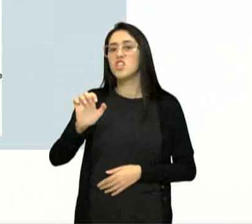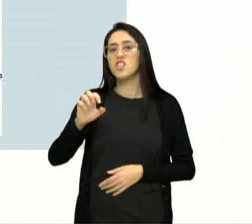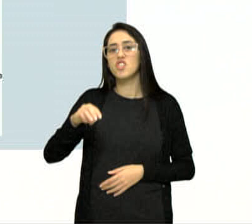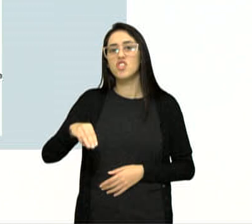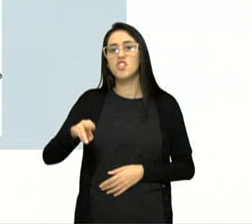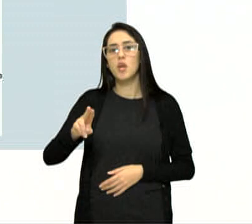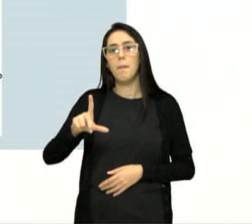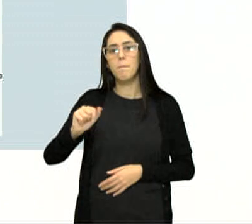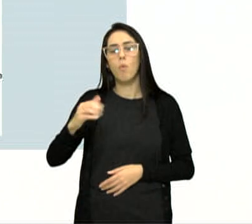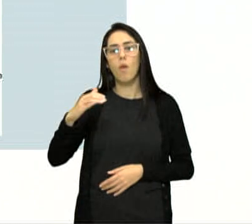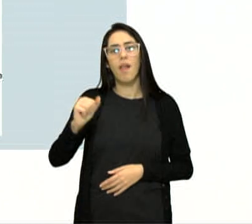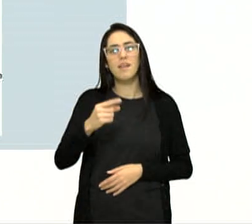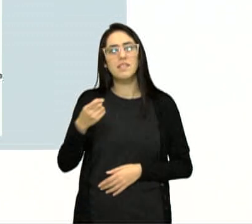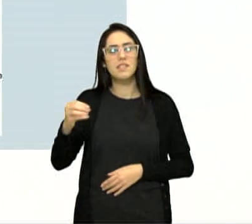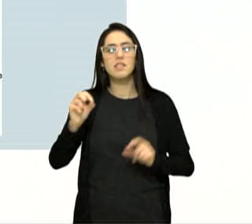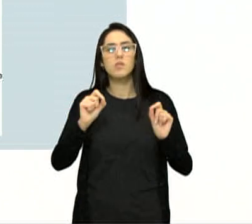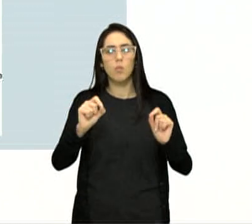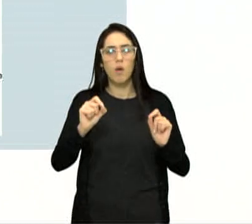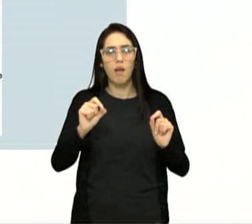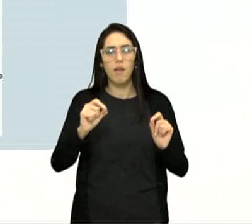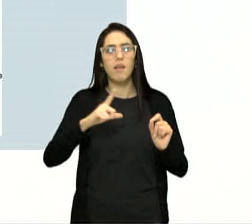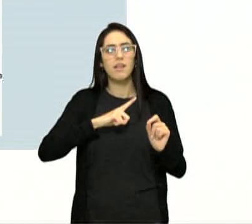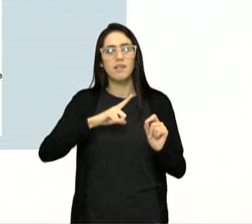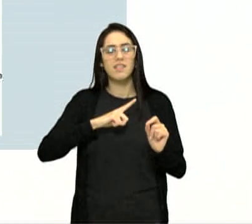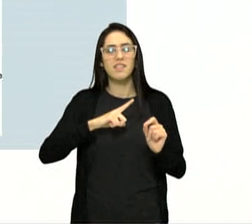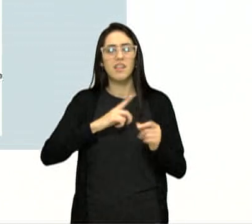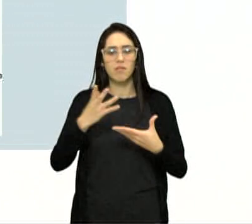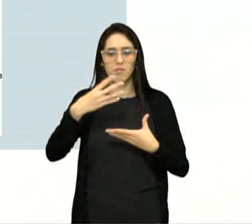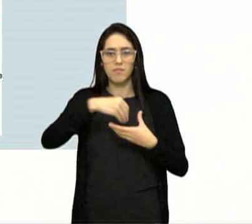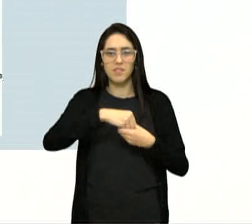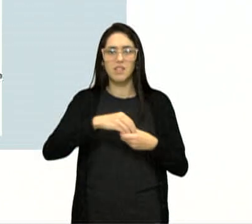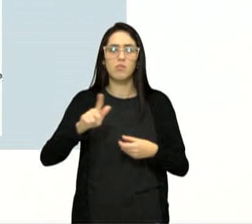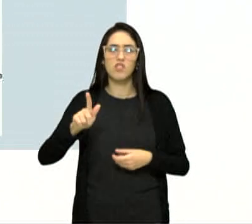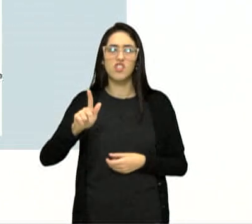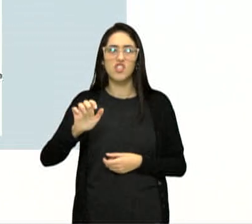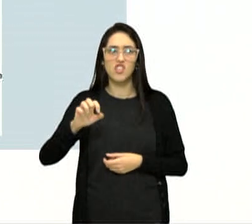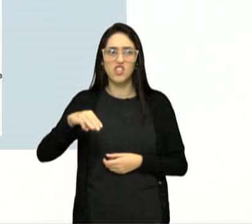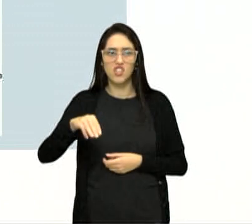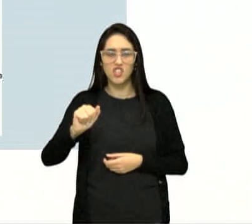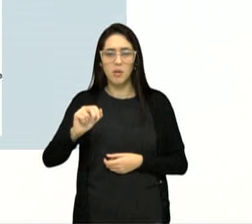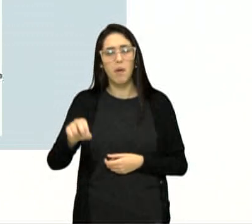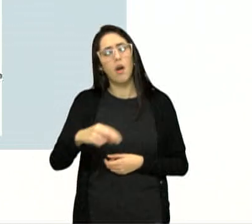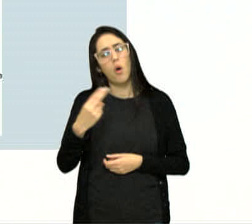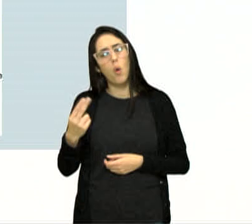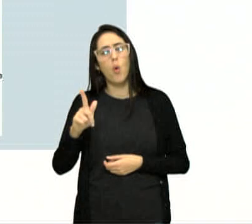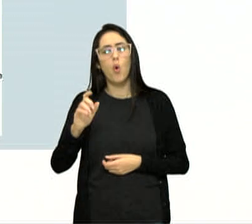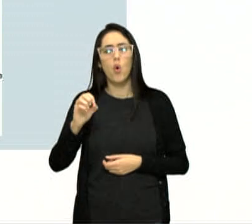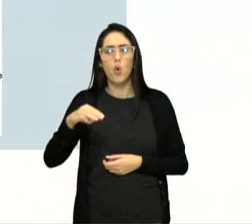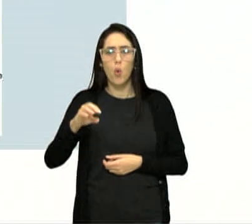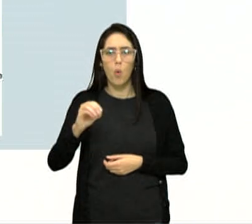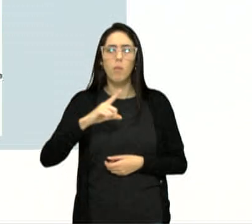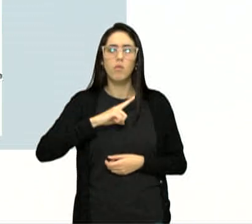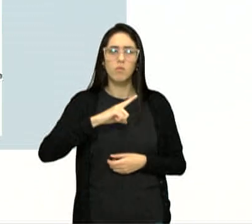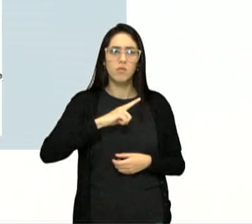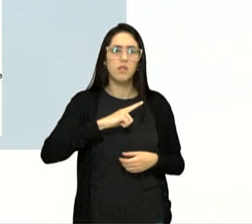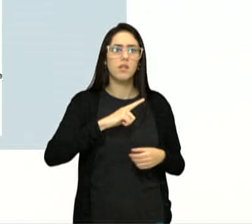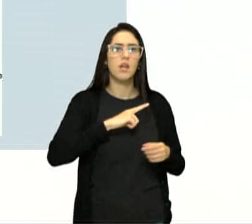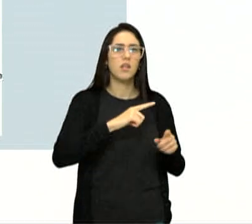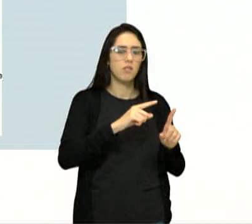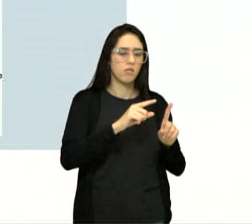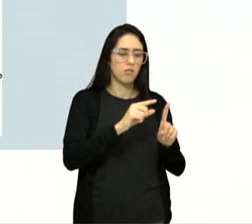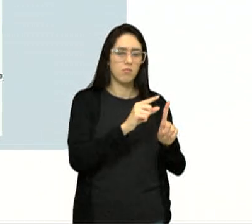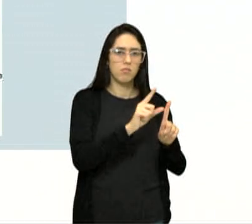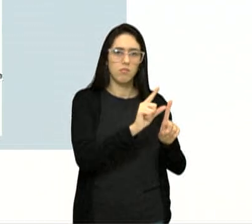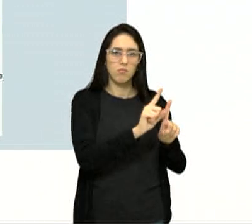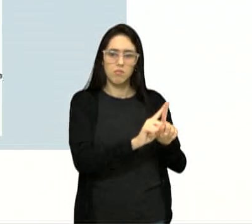progenitor forma gemas ou gomos, ou seja, o indivíduo inicial vai formar gemas ou gomos que vão se separando do organismo inicial, dando origem